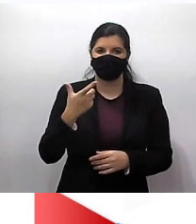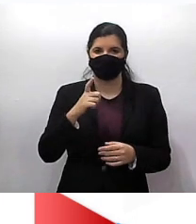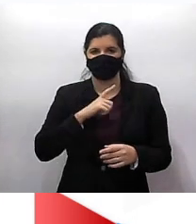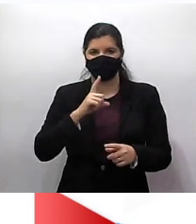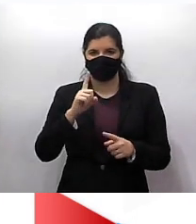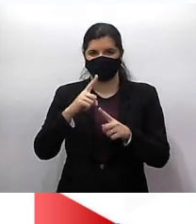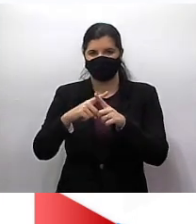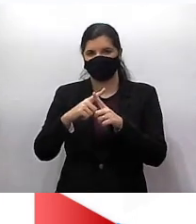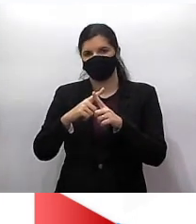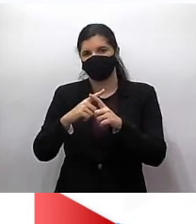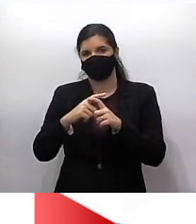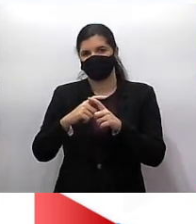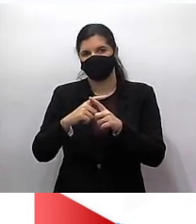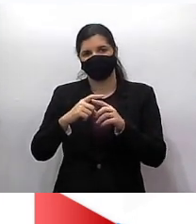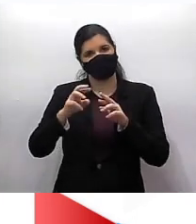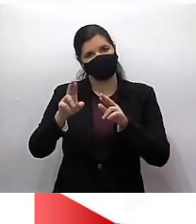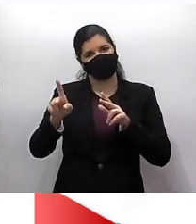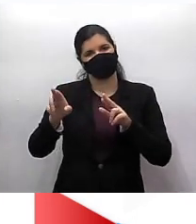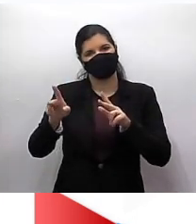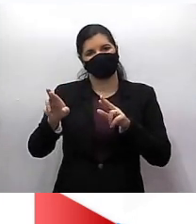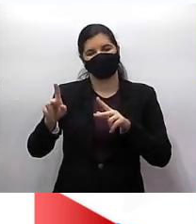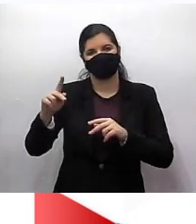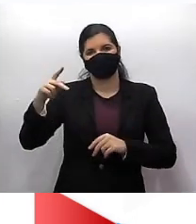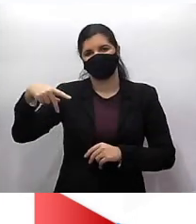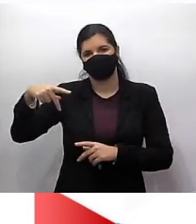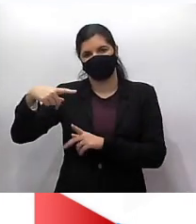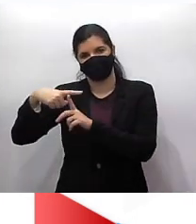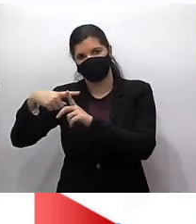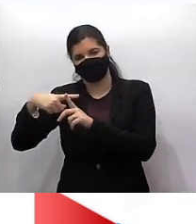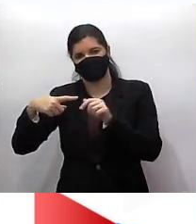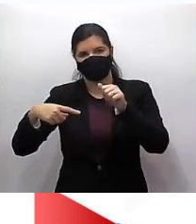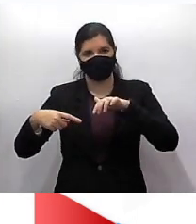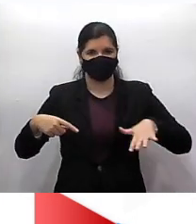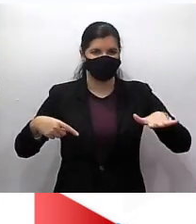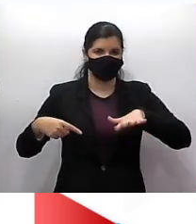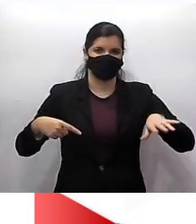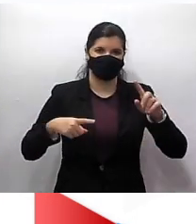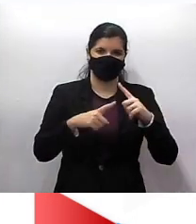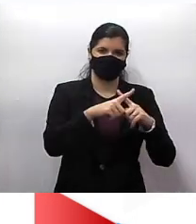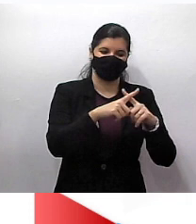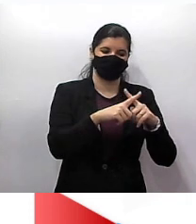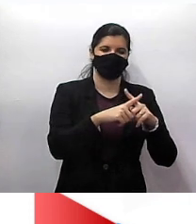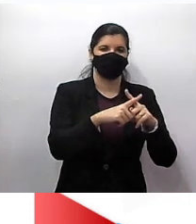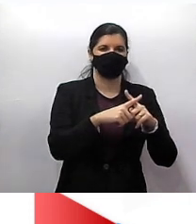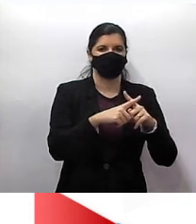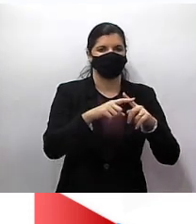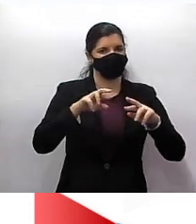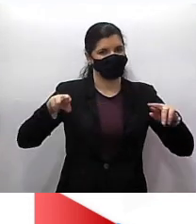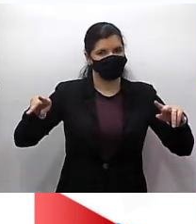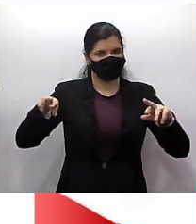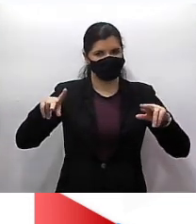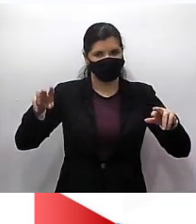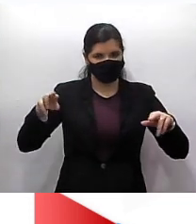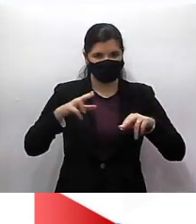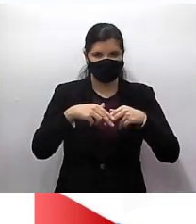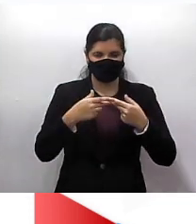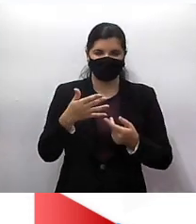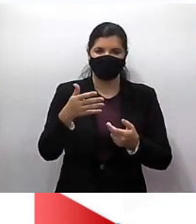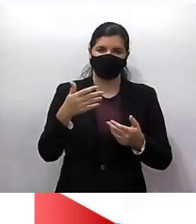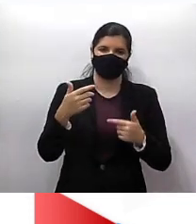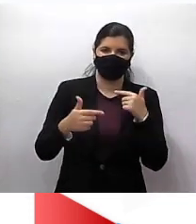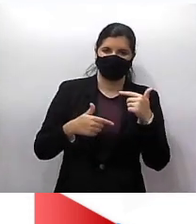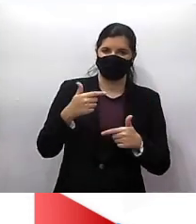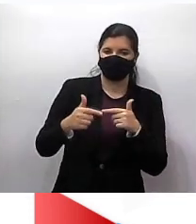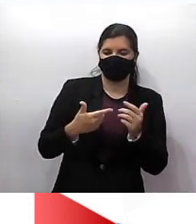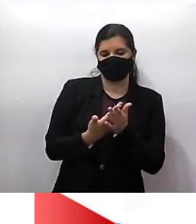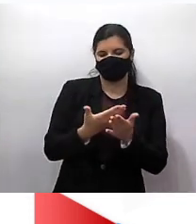produto, então é bem diferente uma coisa da outra. Só para vocês terem uma ideia de como é trabalhar com o perímetro